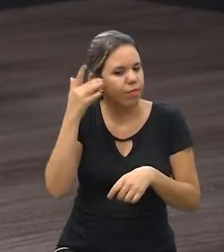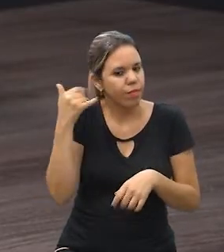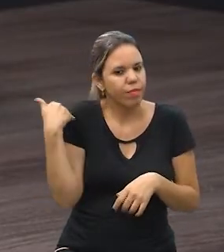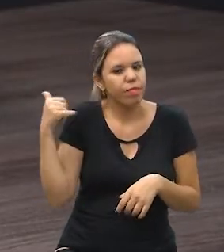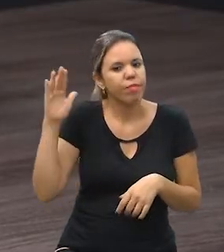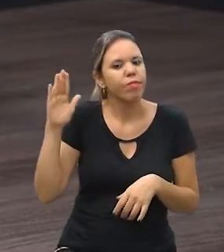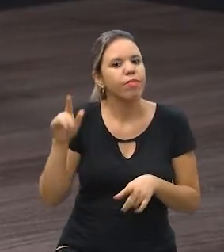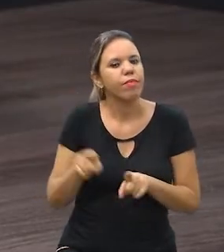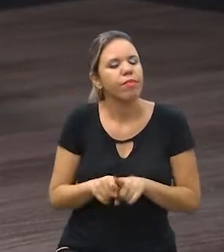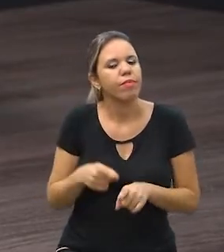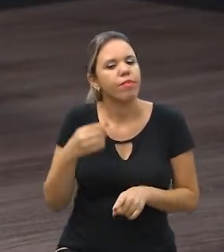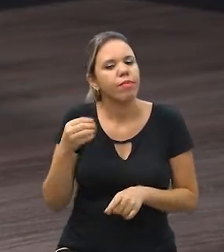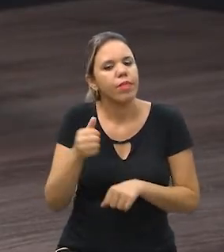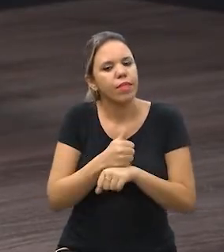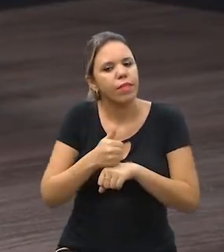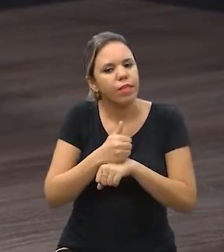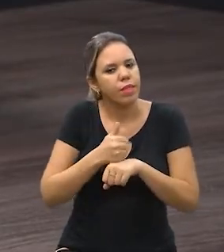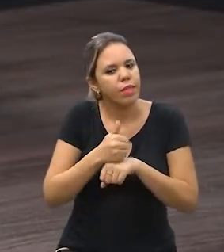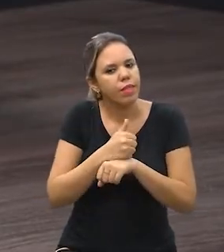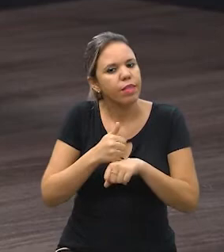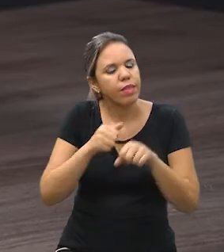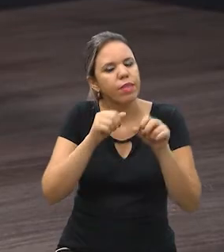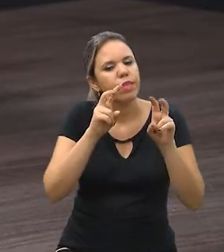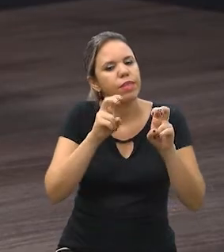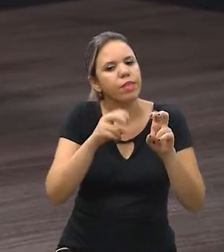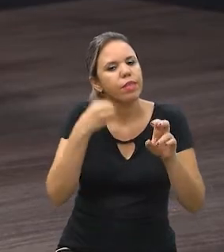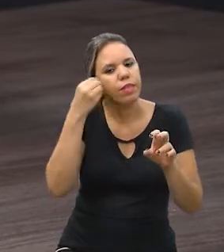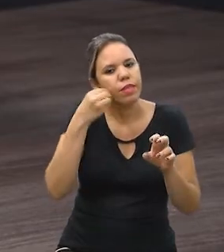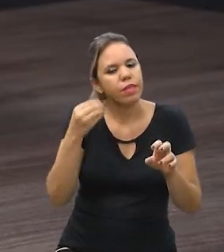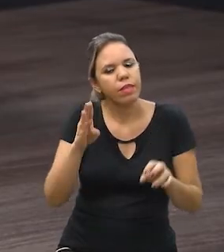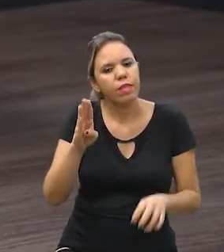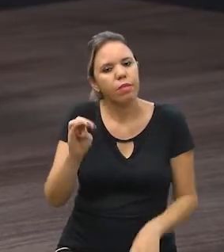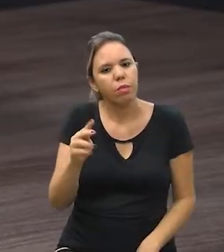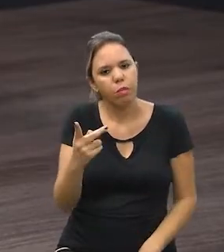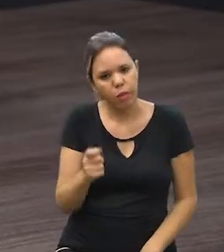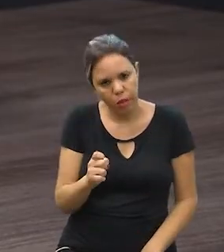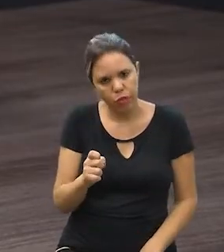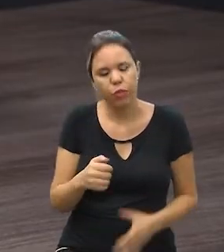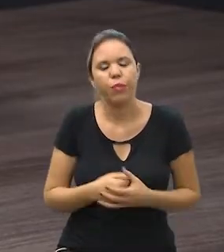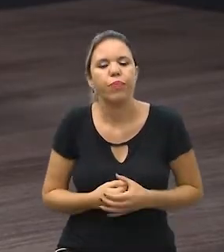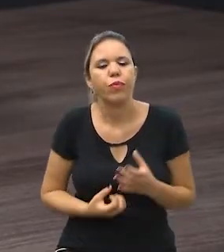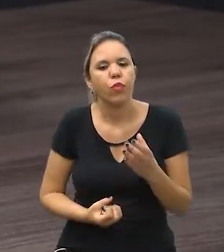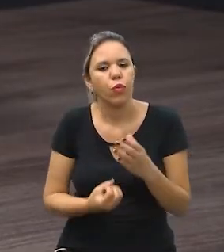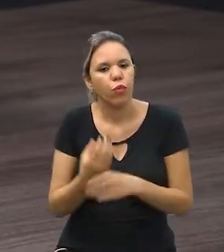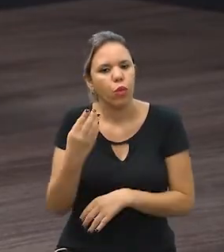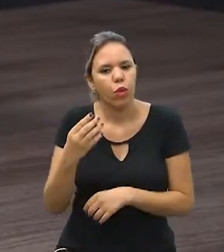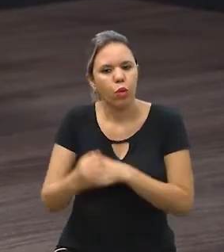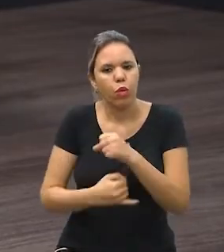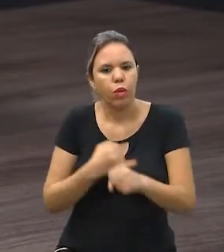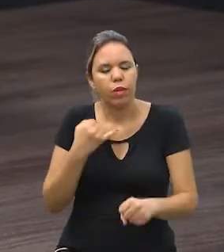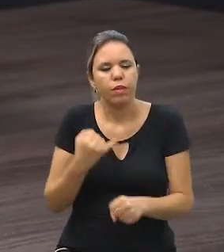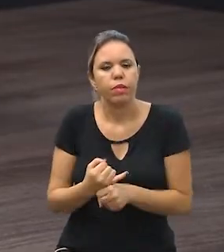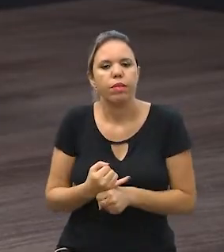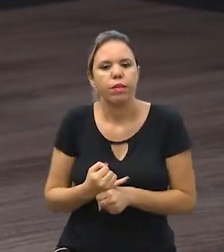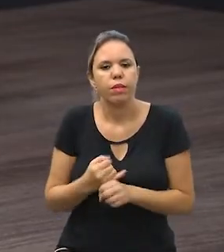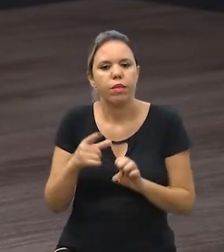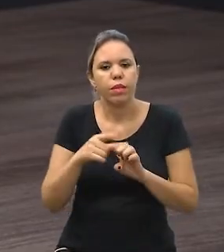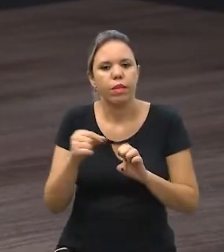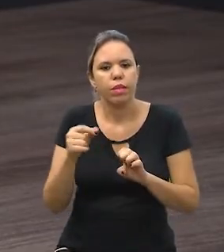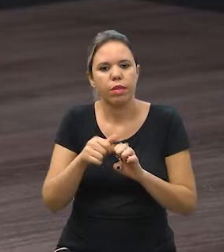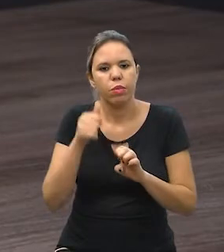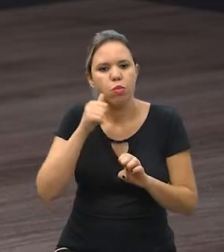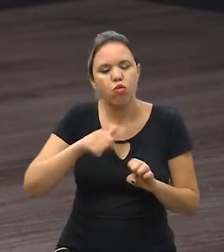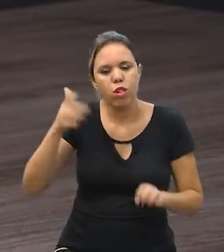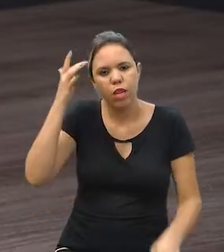gente traz agora uma especialista nesse assunto, que é a Beth Marim, cofundadora da plataforma